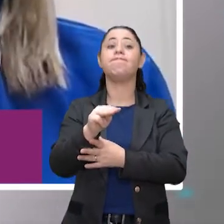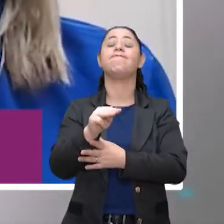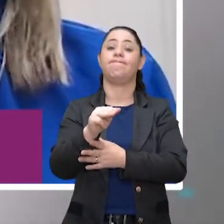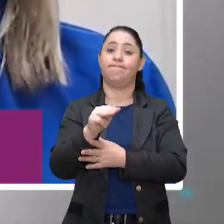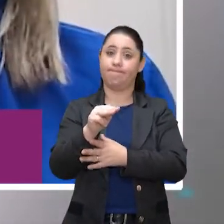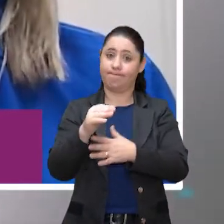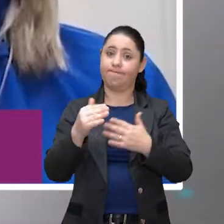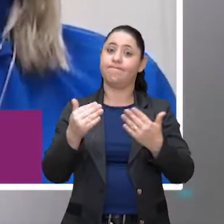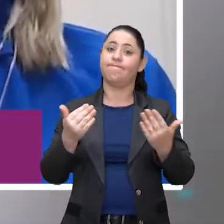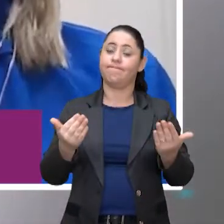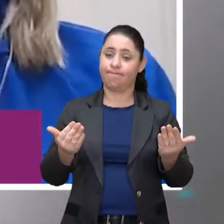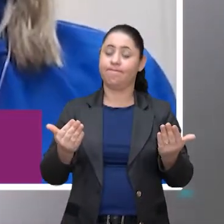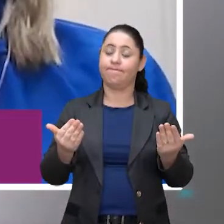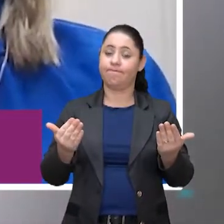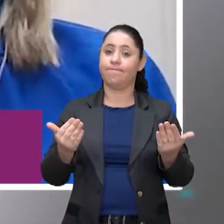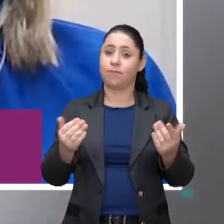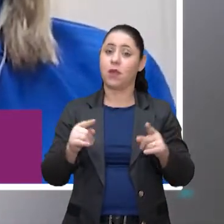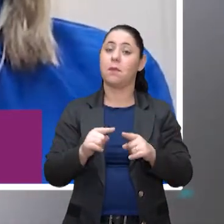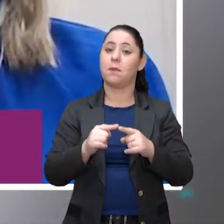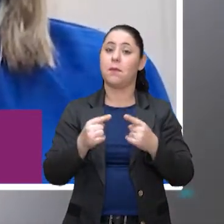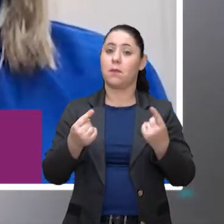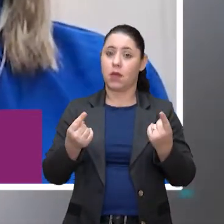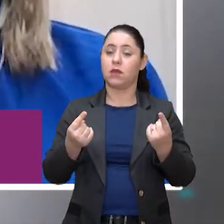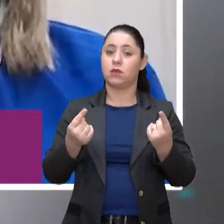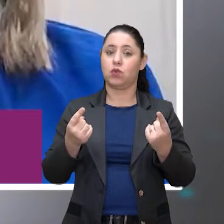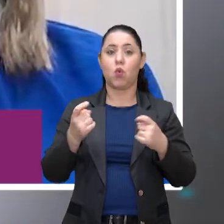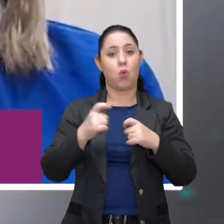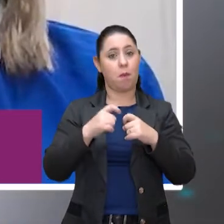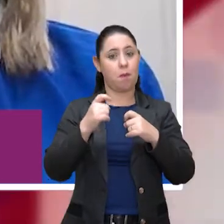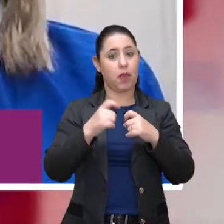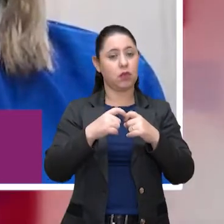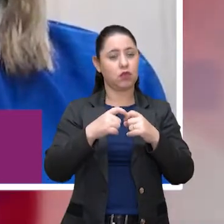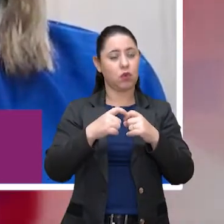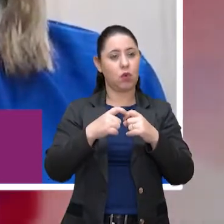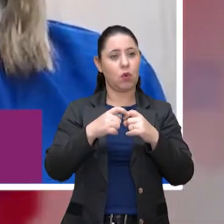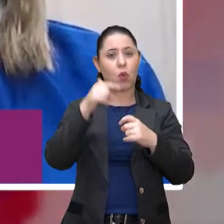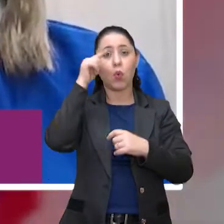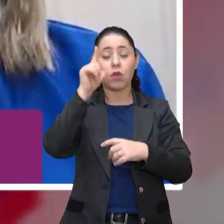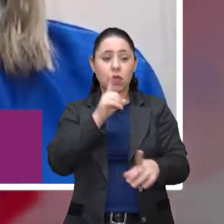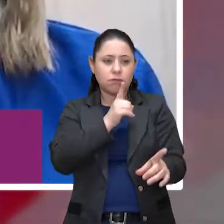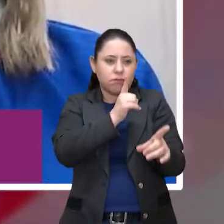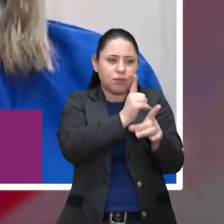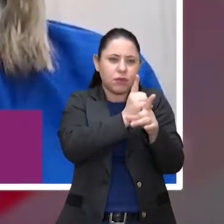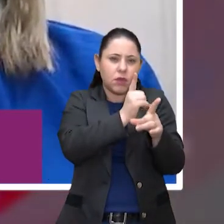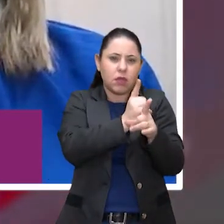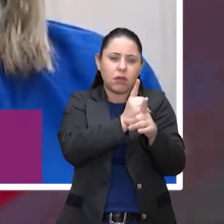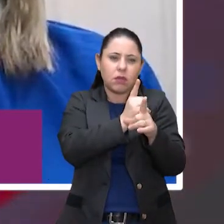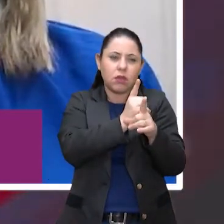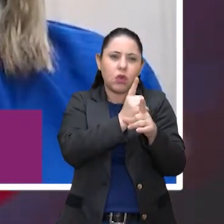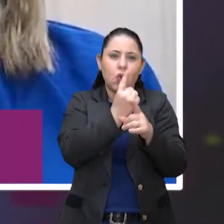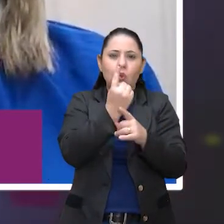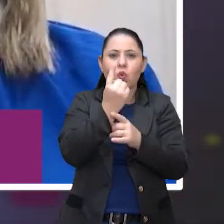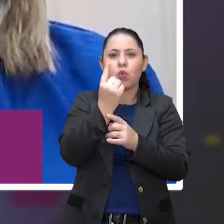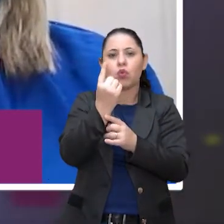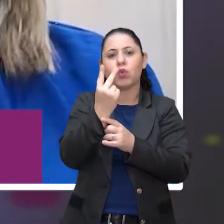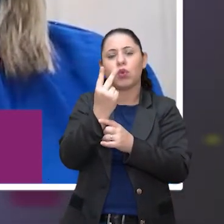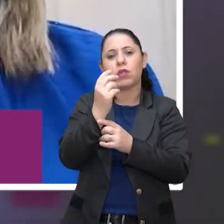Entendi. Porém, o médico ele consegue detectar nódulos em torno de 1 a 2